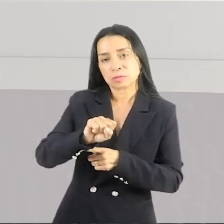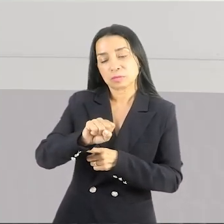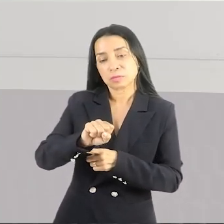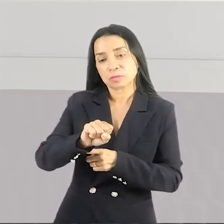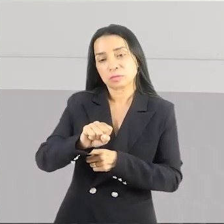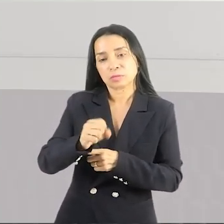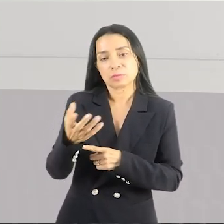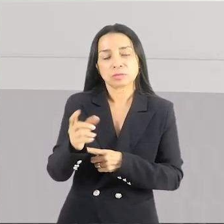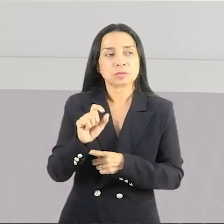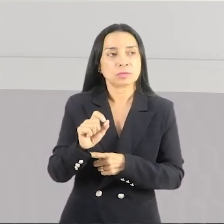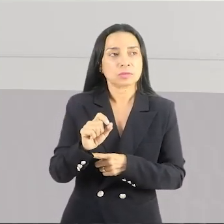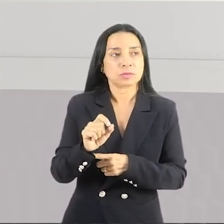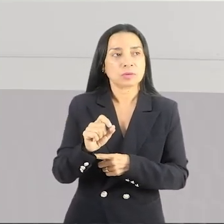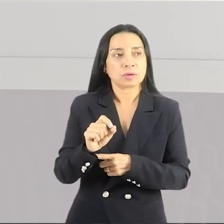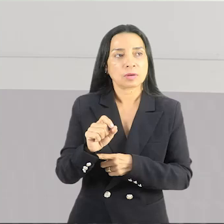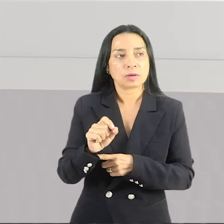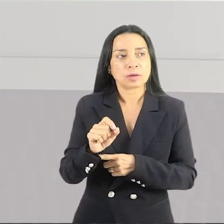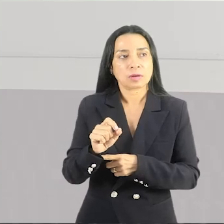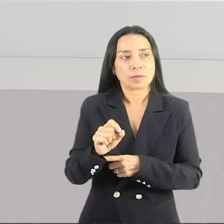né?